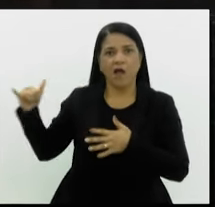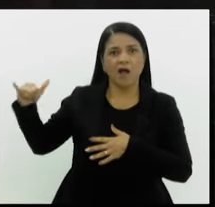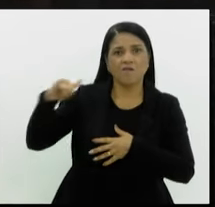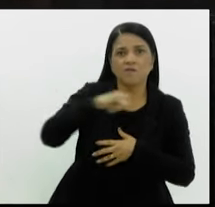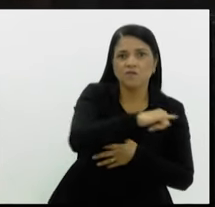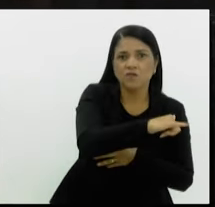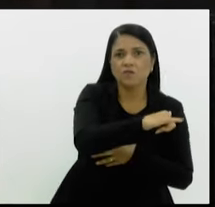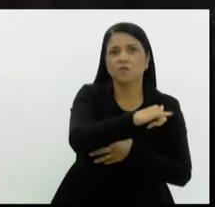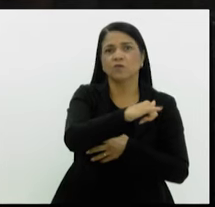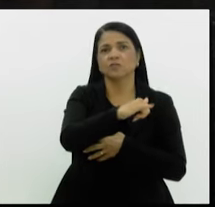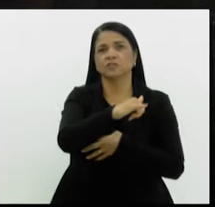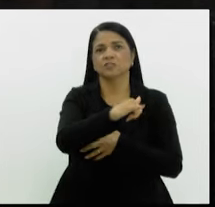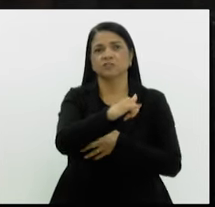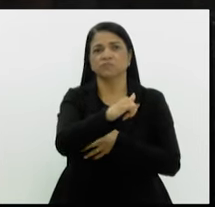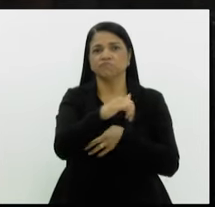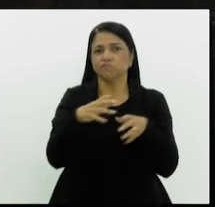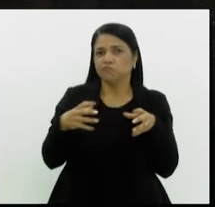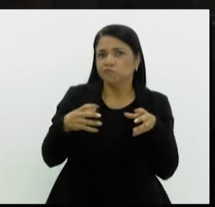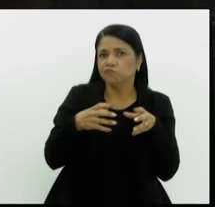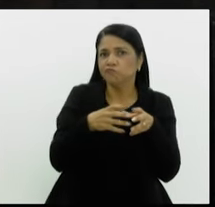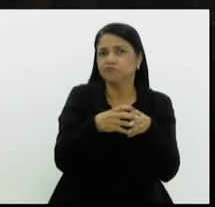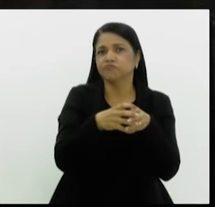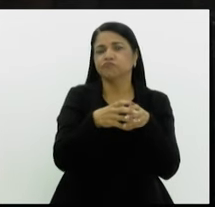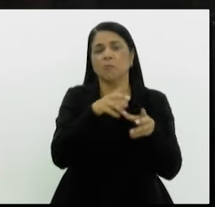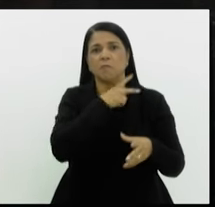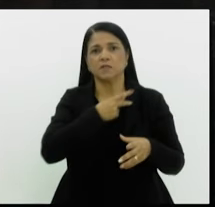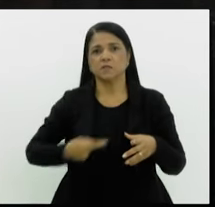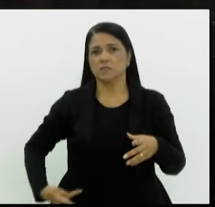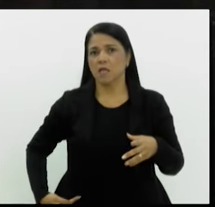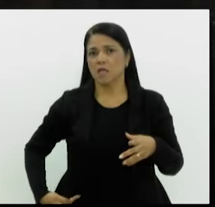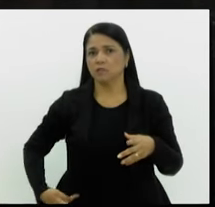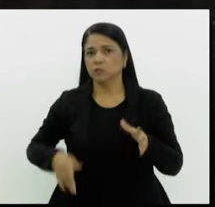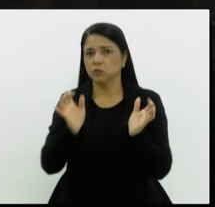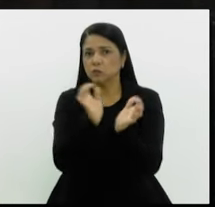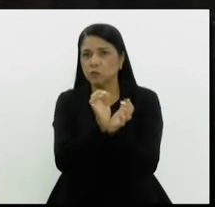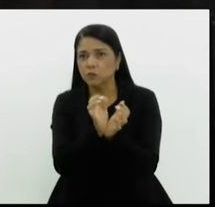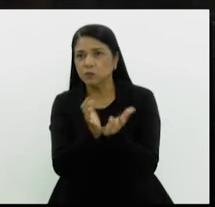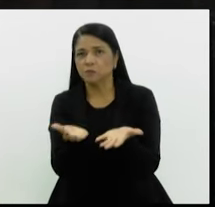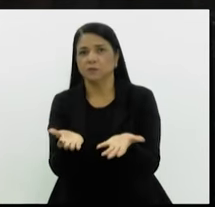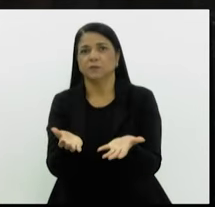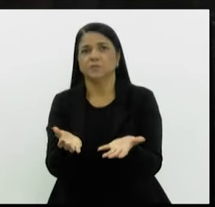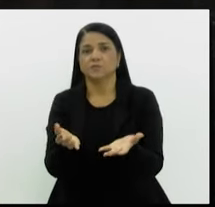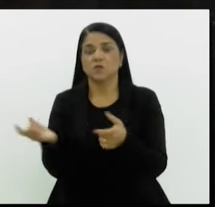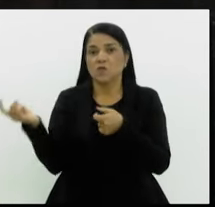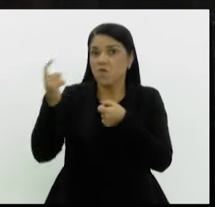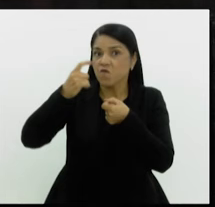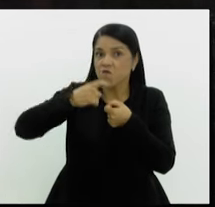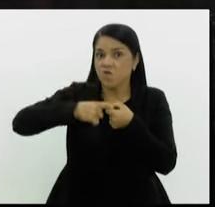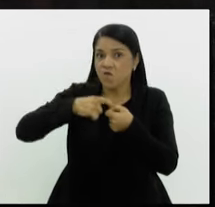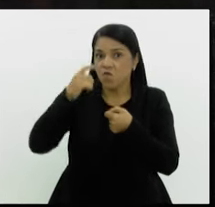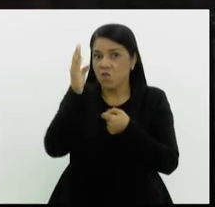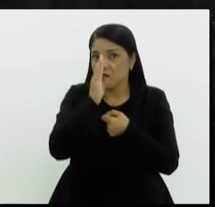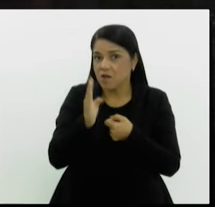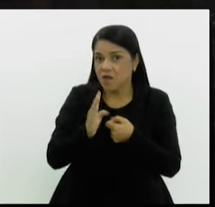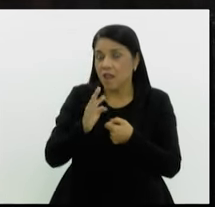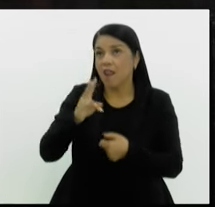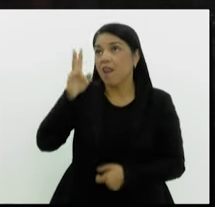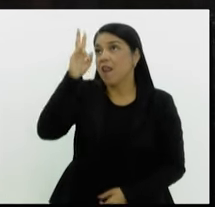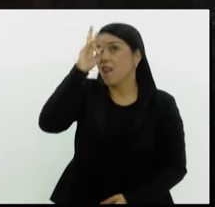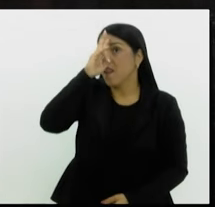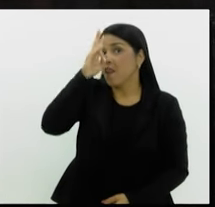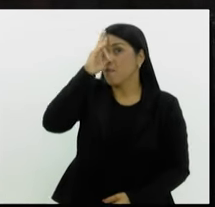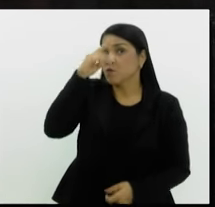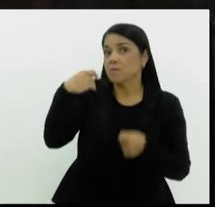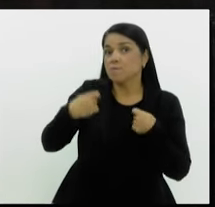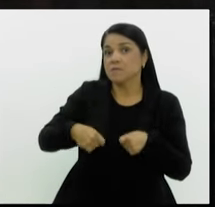para transportar aquele secto presidencial, e no retorno lembraram que precisavam de